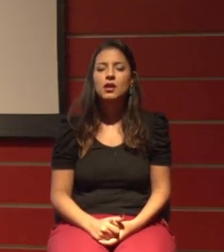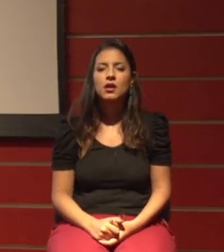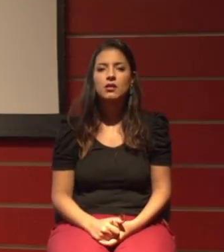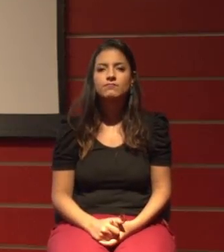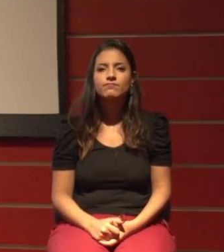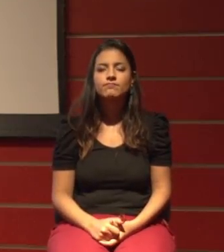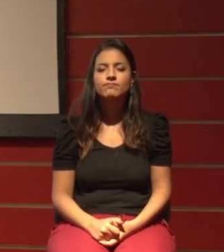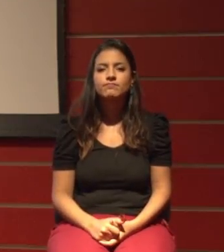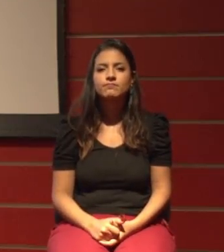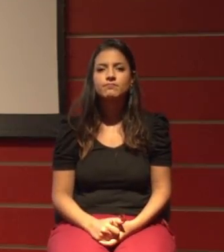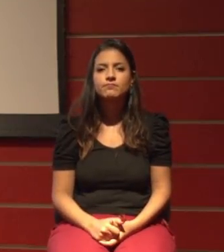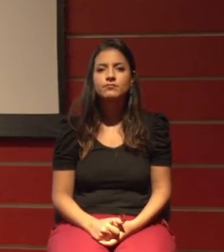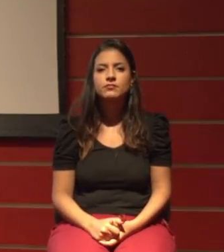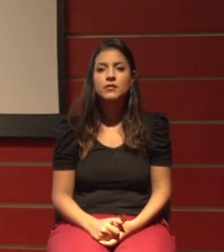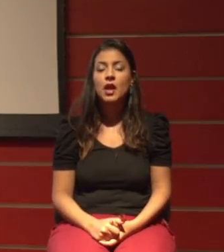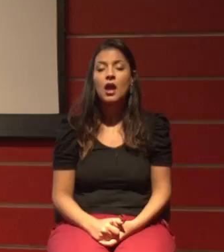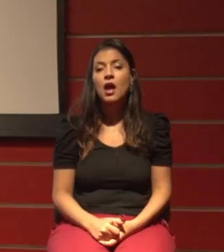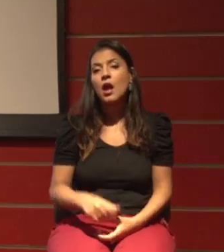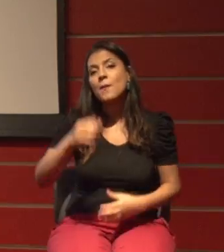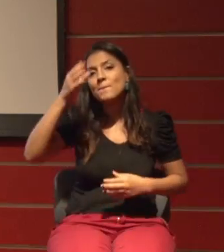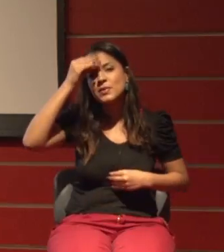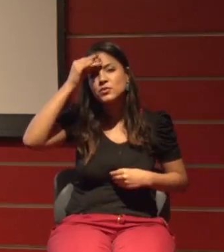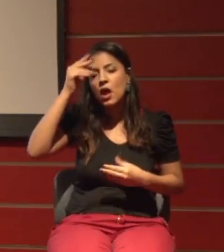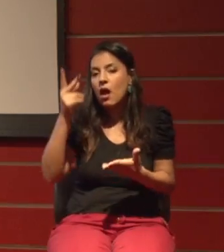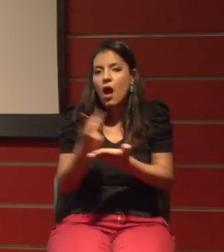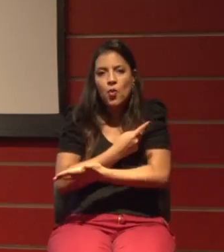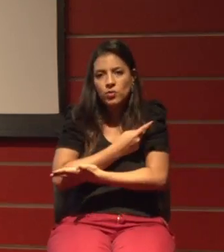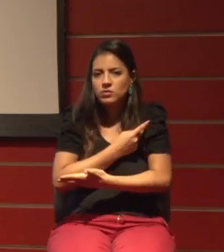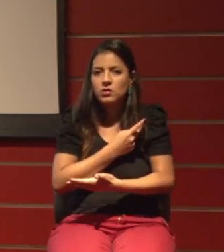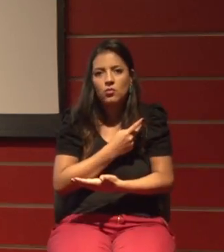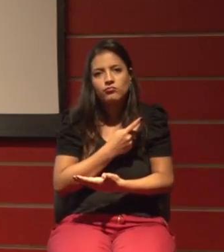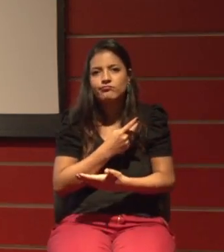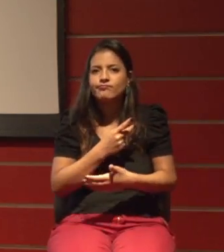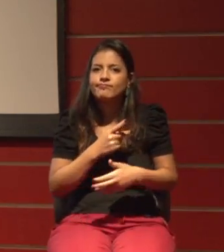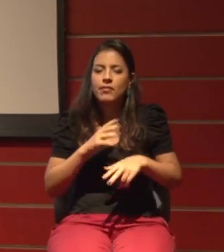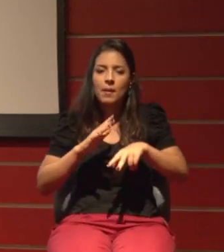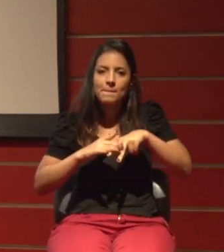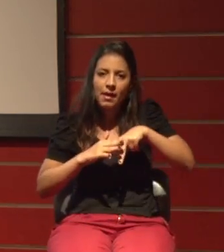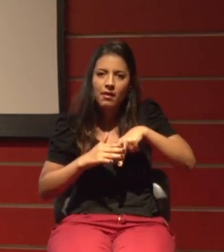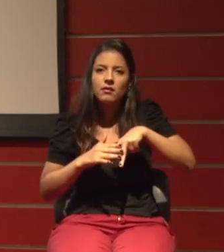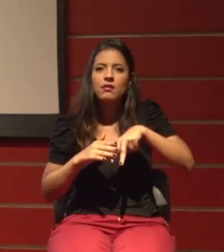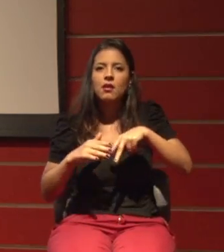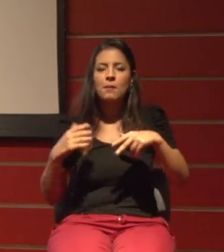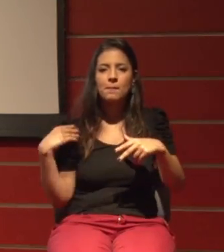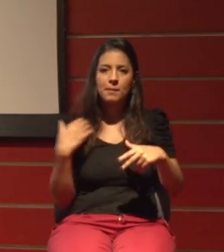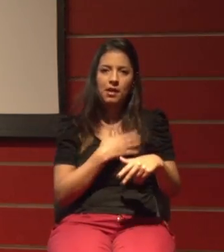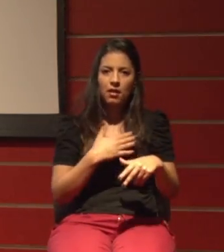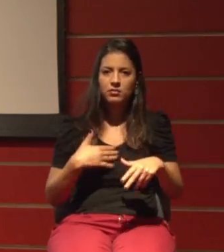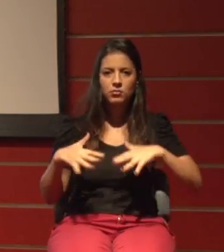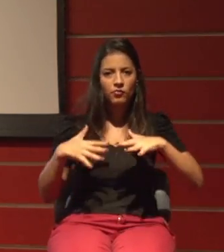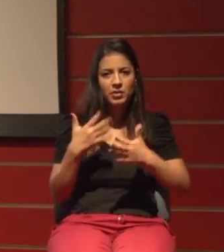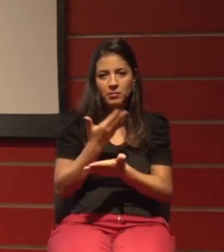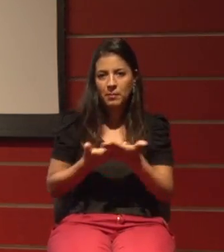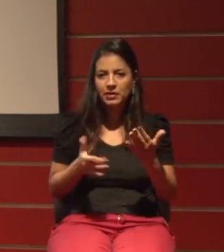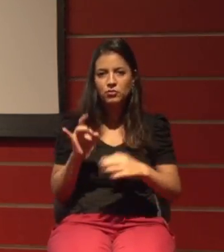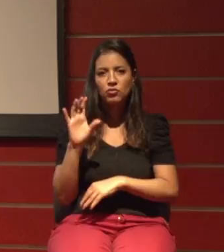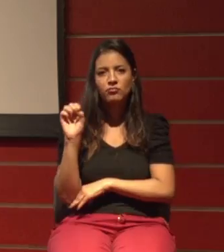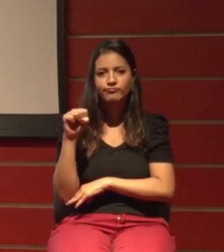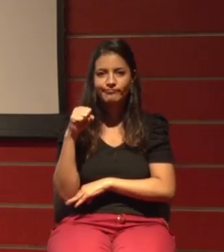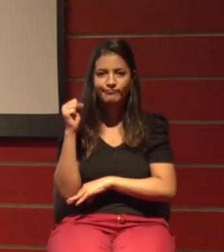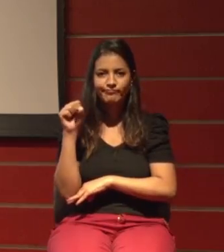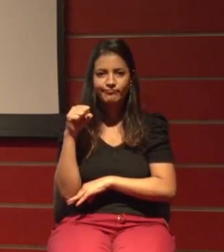eh que ficou paraplégico num determinado acidente né Eh Ou seja